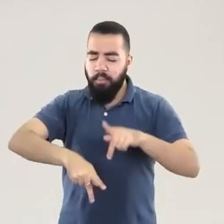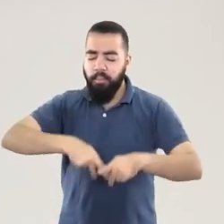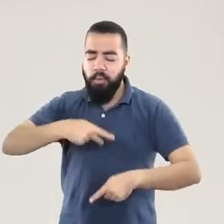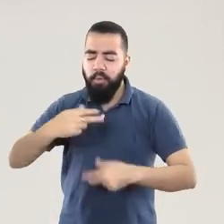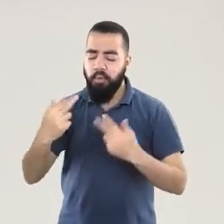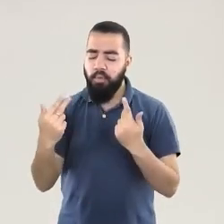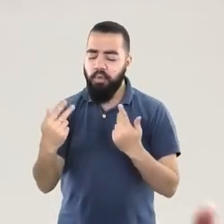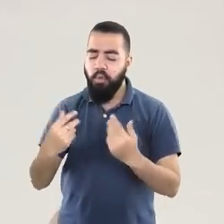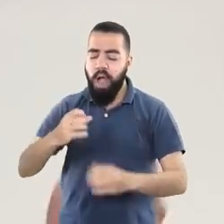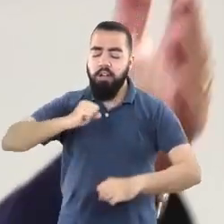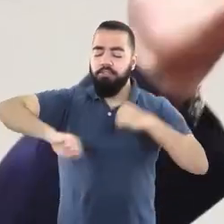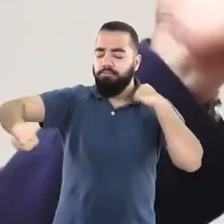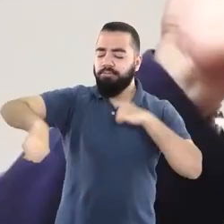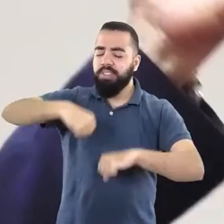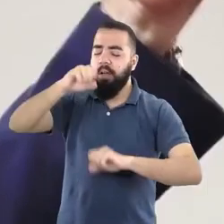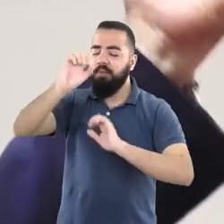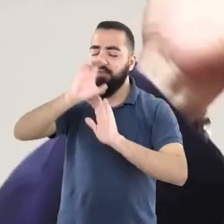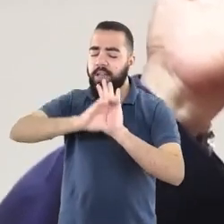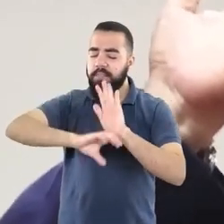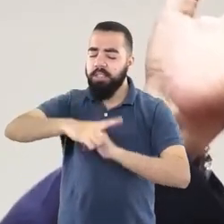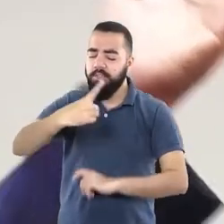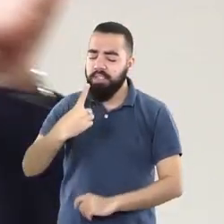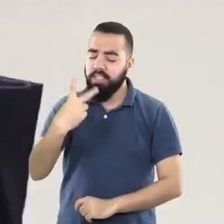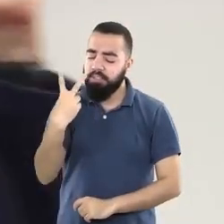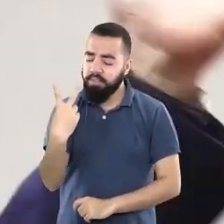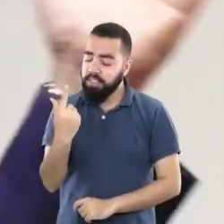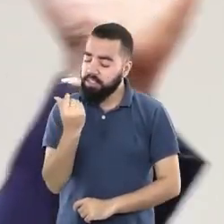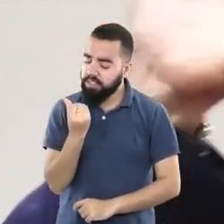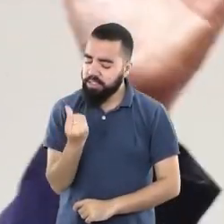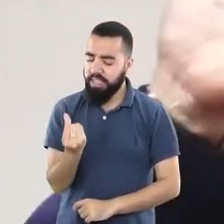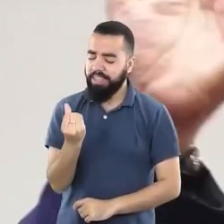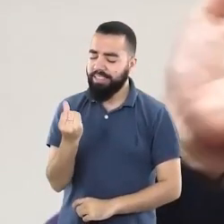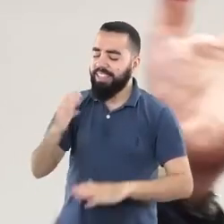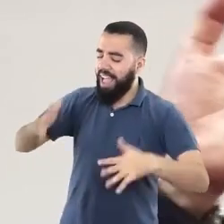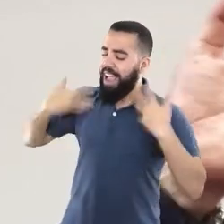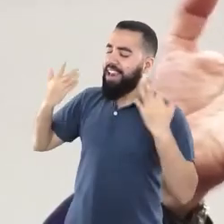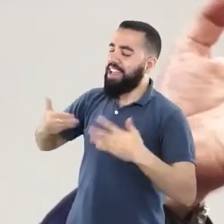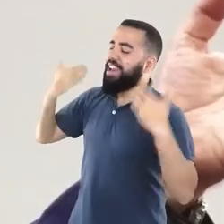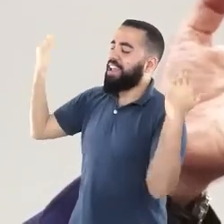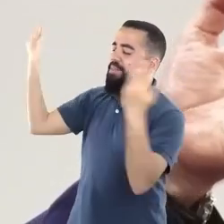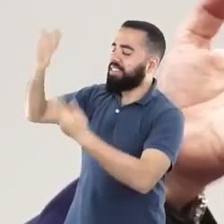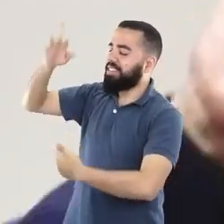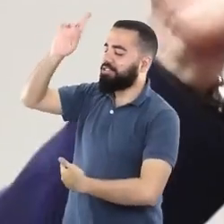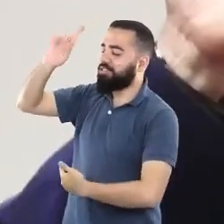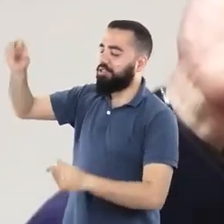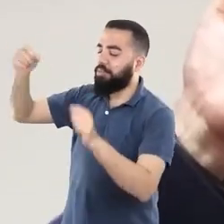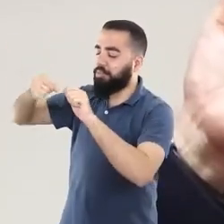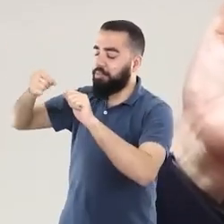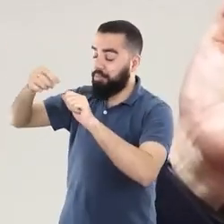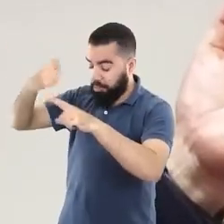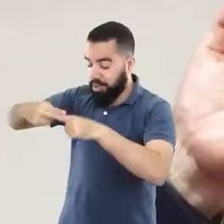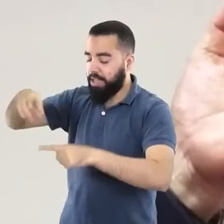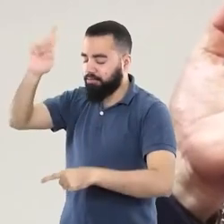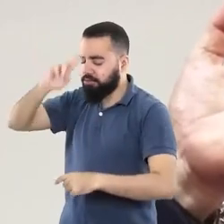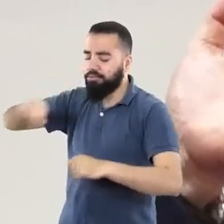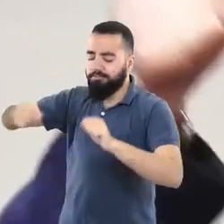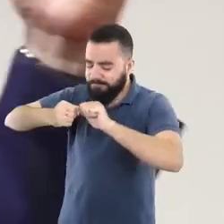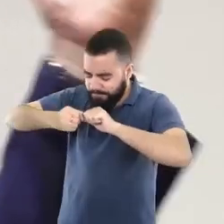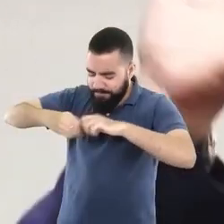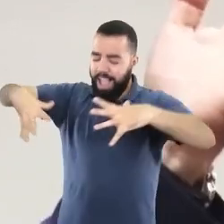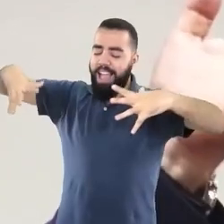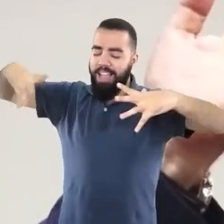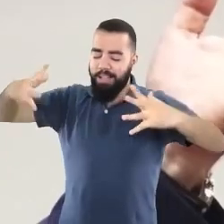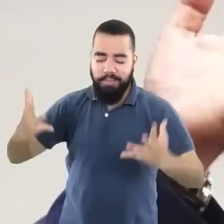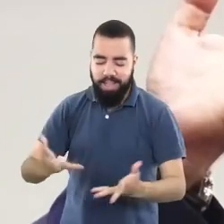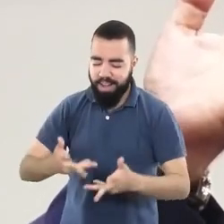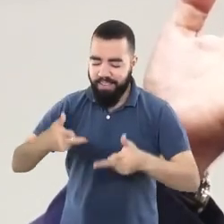Salmo 126, alegrar-se na tua presença pelos teus gloriosos feitos. Bendito é o teu nome, Senhor. Tu és o